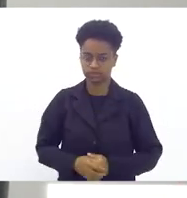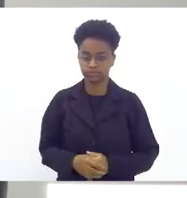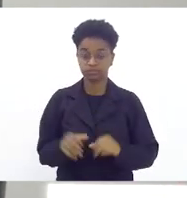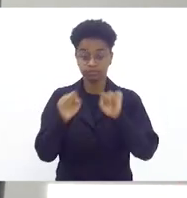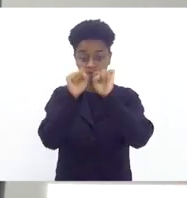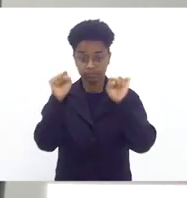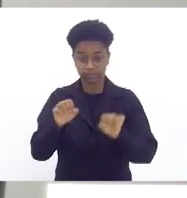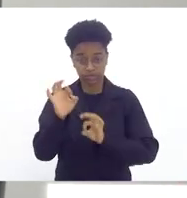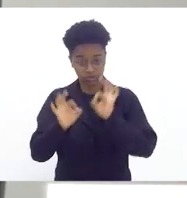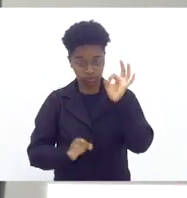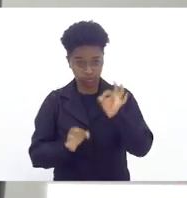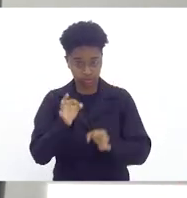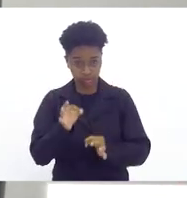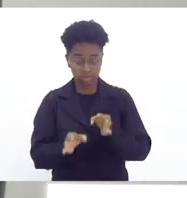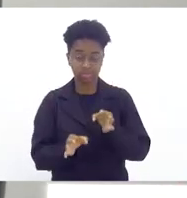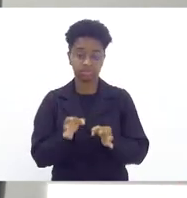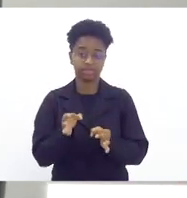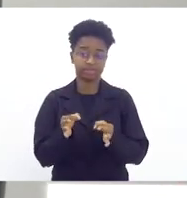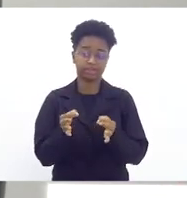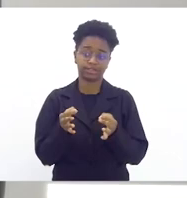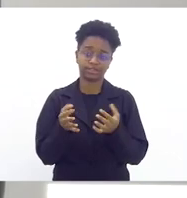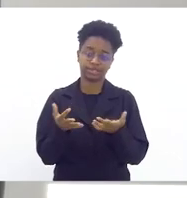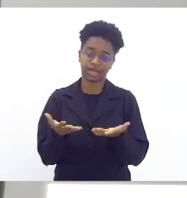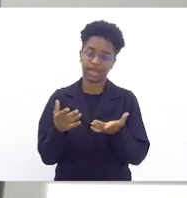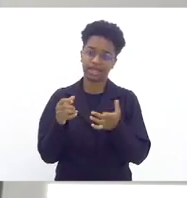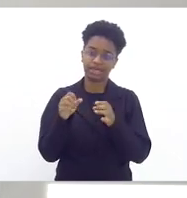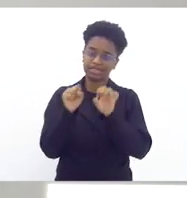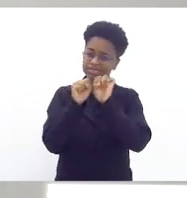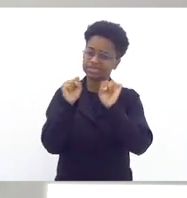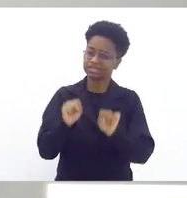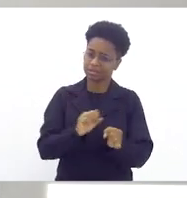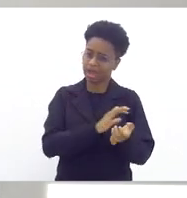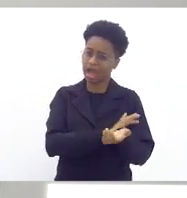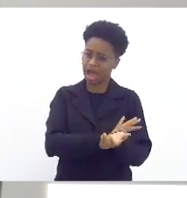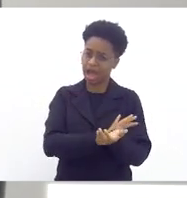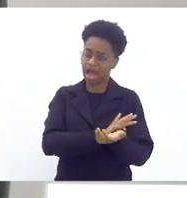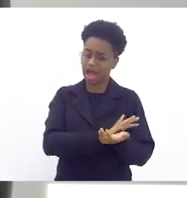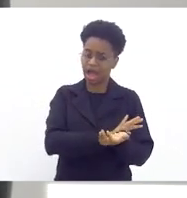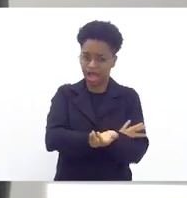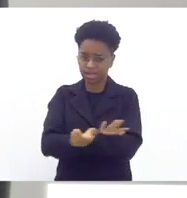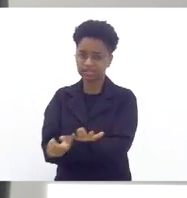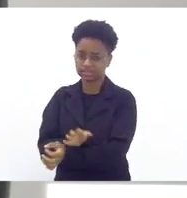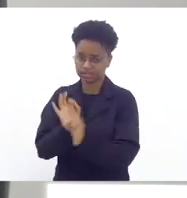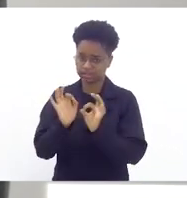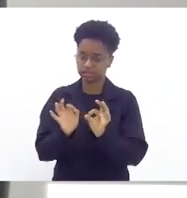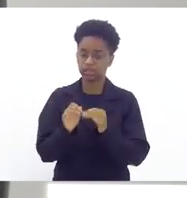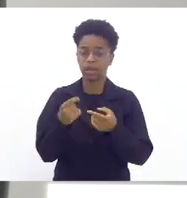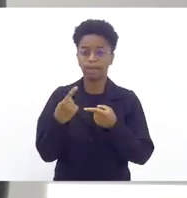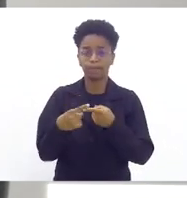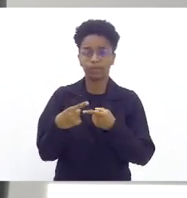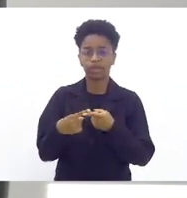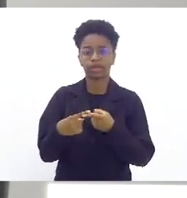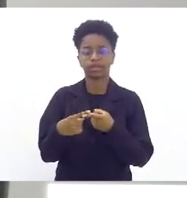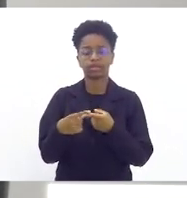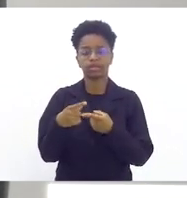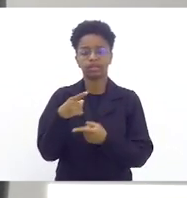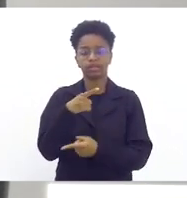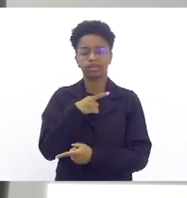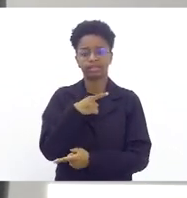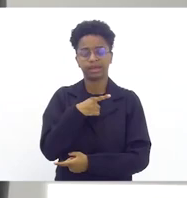justiça é um sistema muito racista. Ele tem o condão,